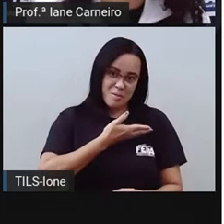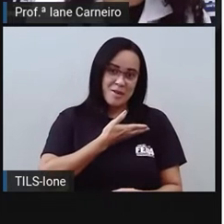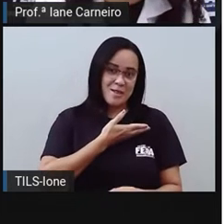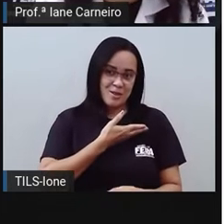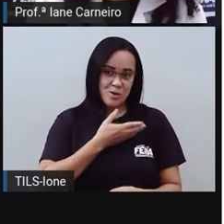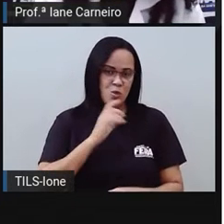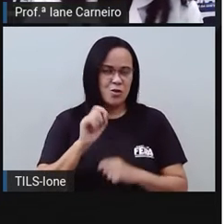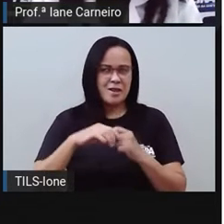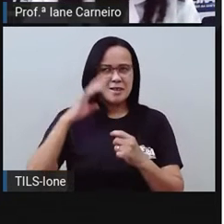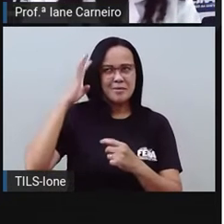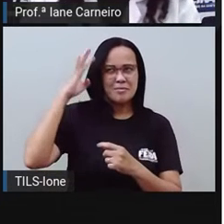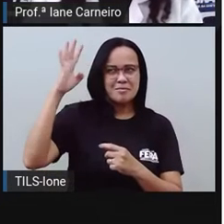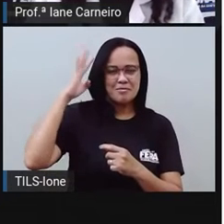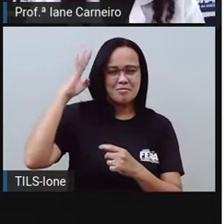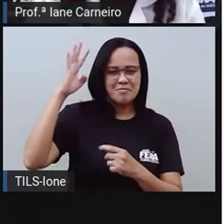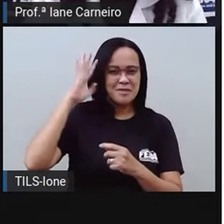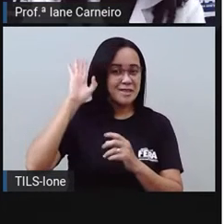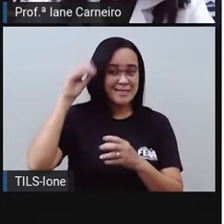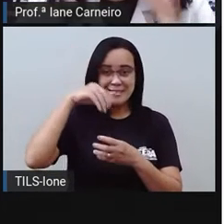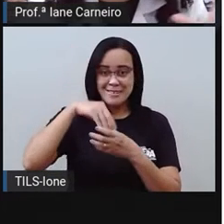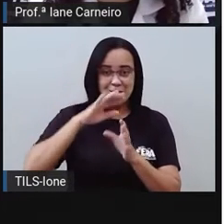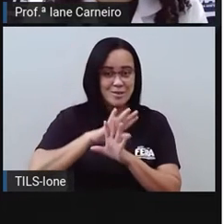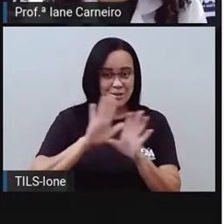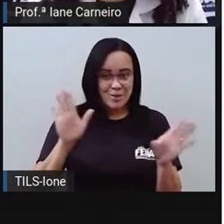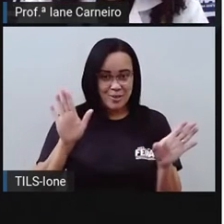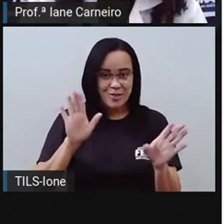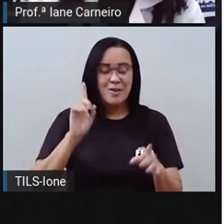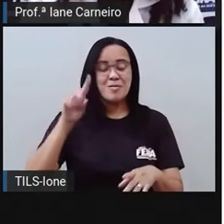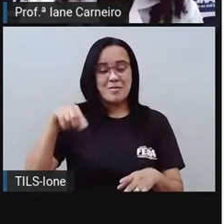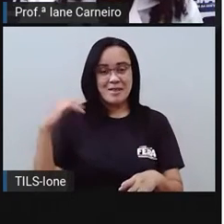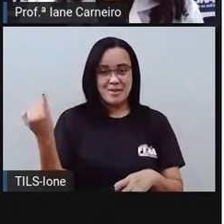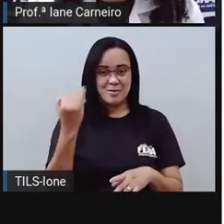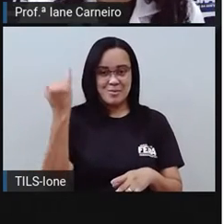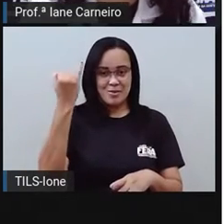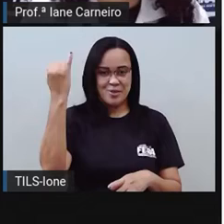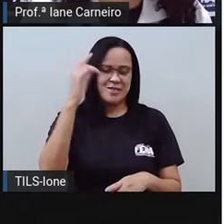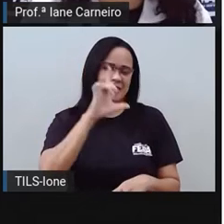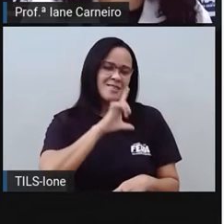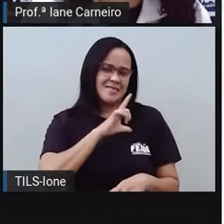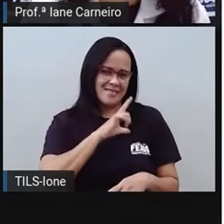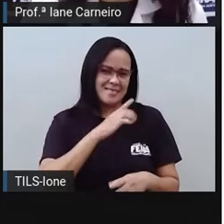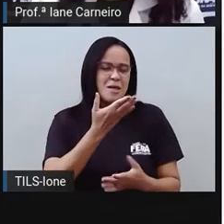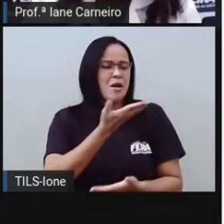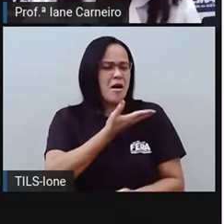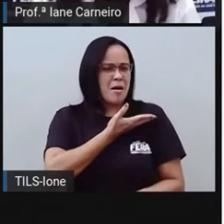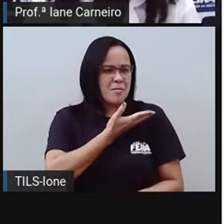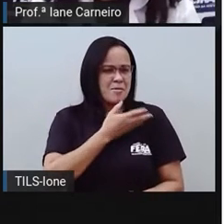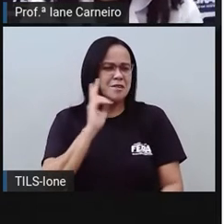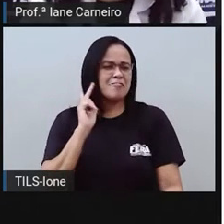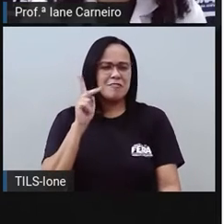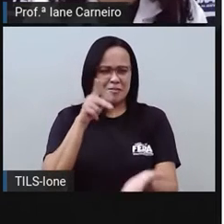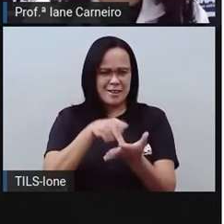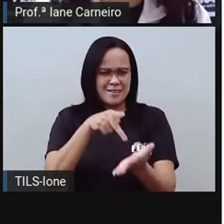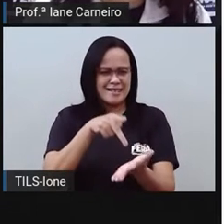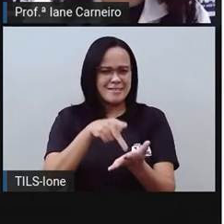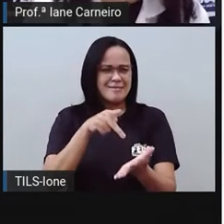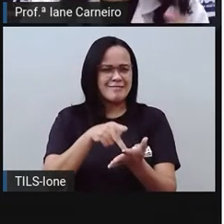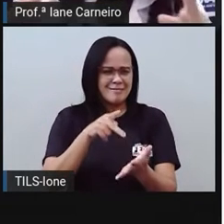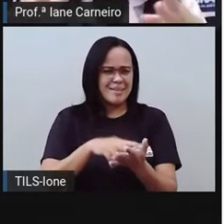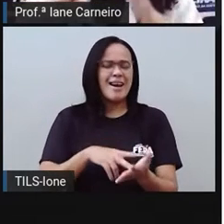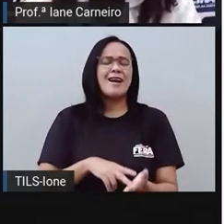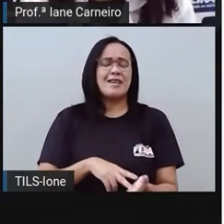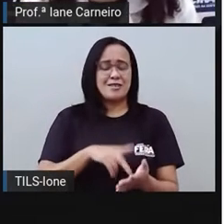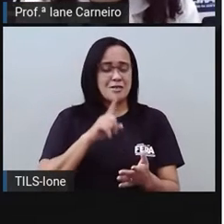amigos imaginários, né? E o importante mesmo é a gente ter uma amizade de verdade, né? Com